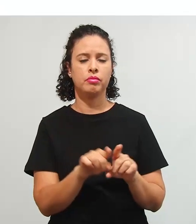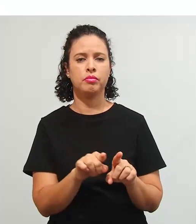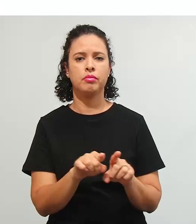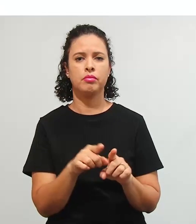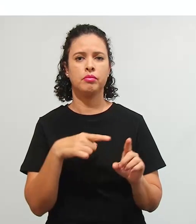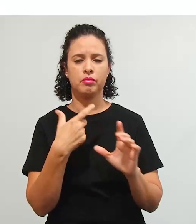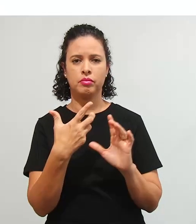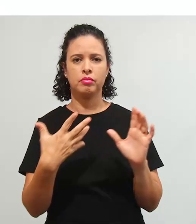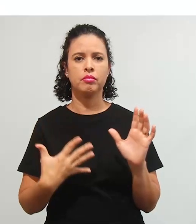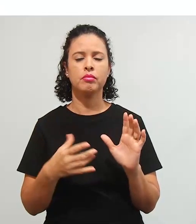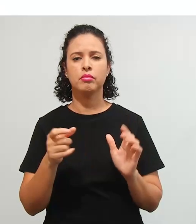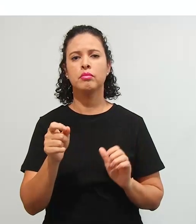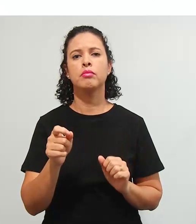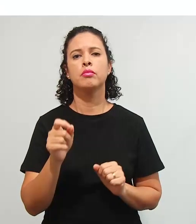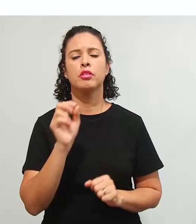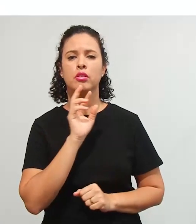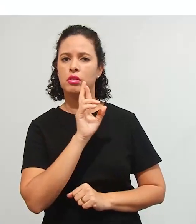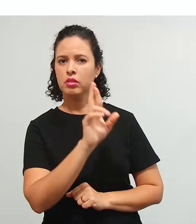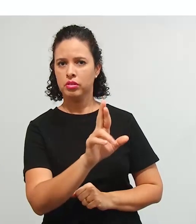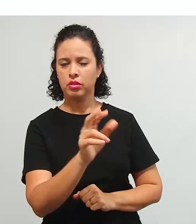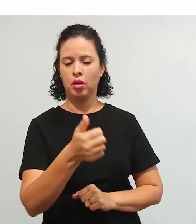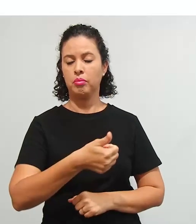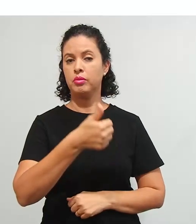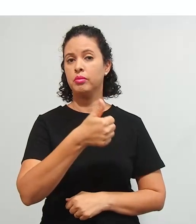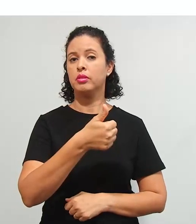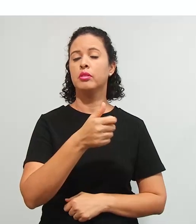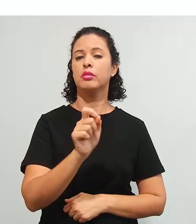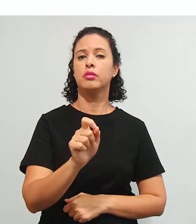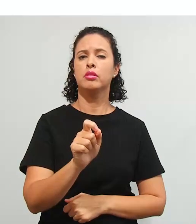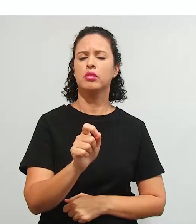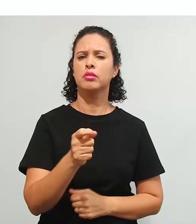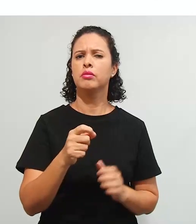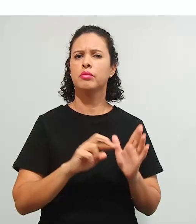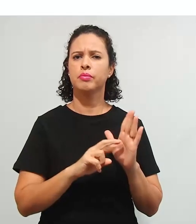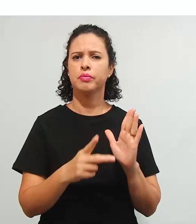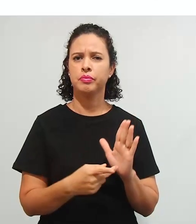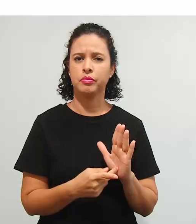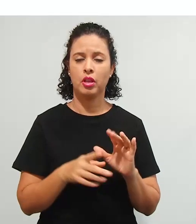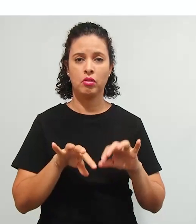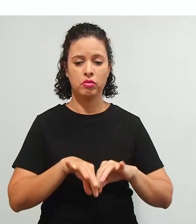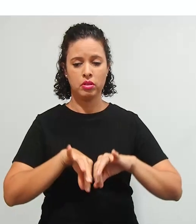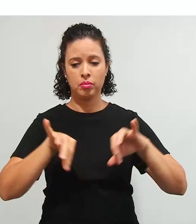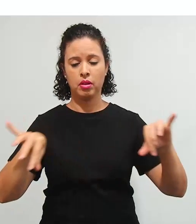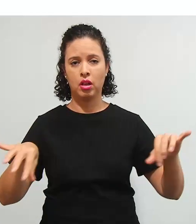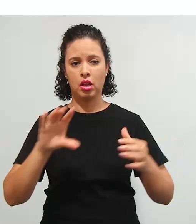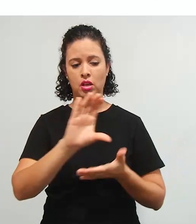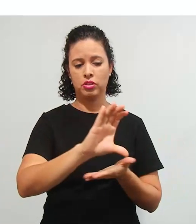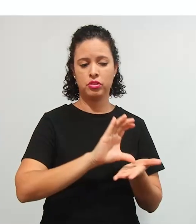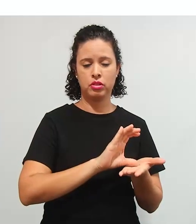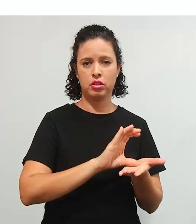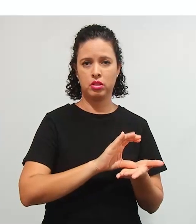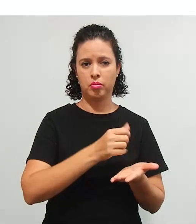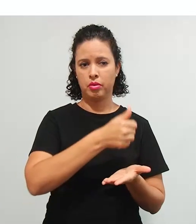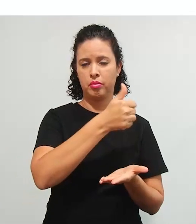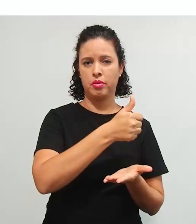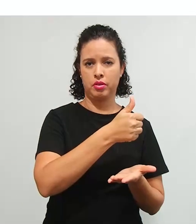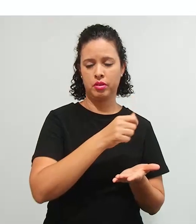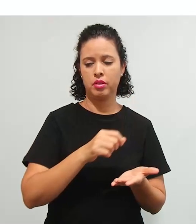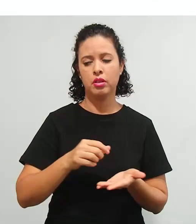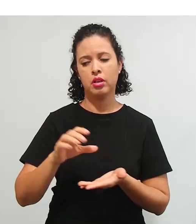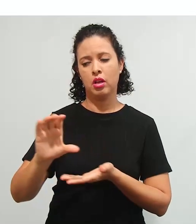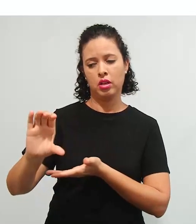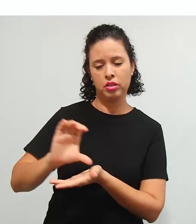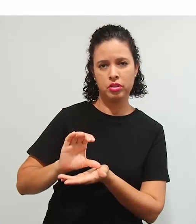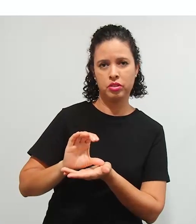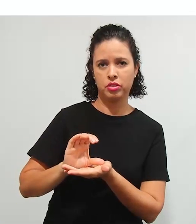também a classificação por resultado primário. O que é isso? A gente vai separar as receitas em primárias e